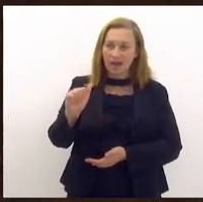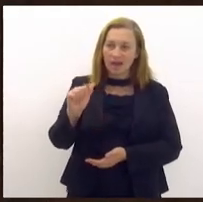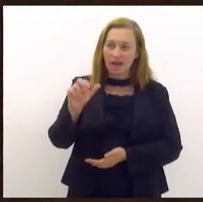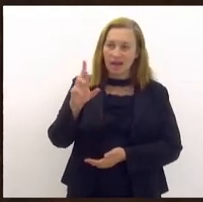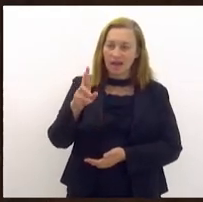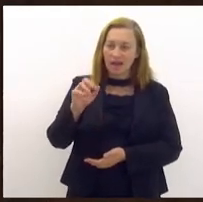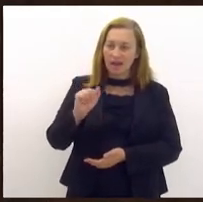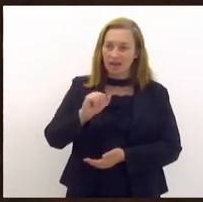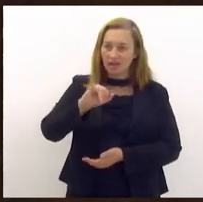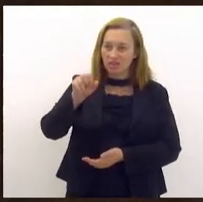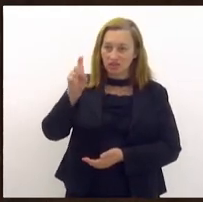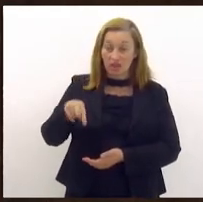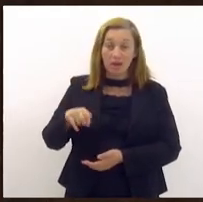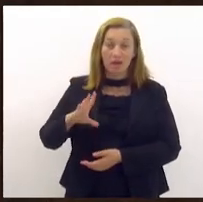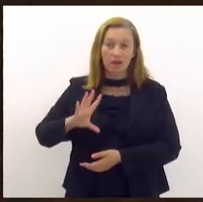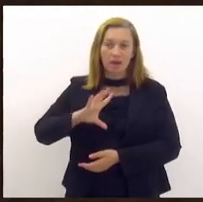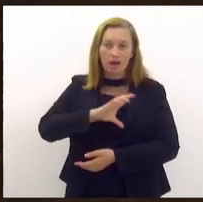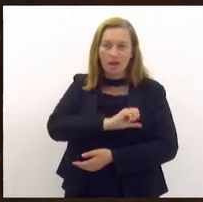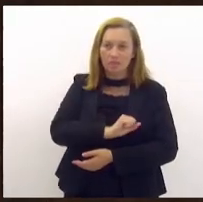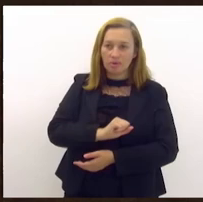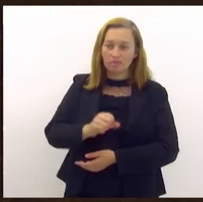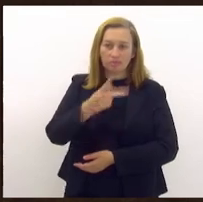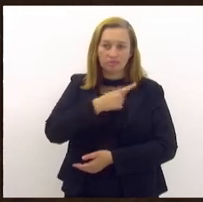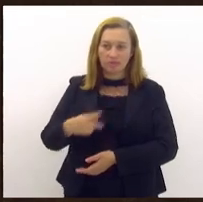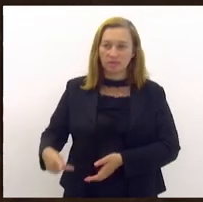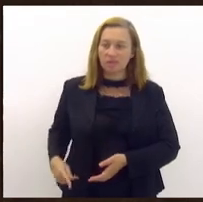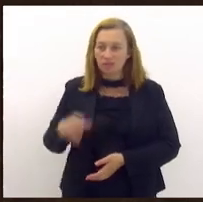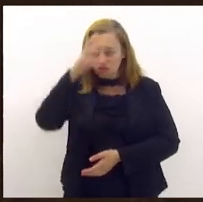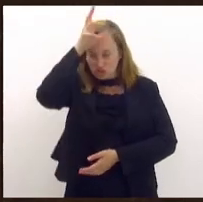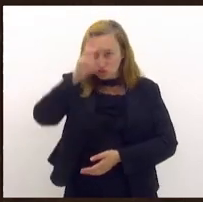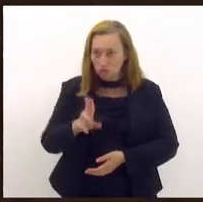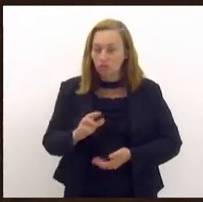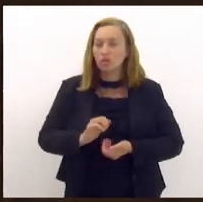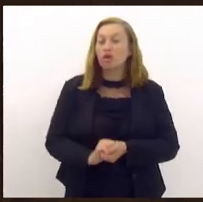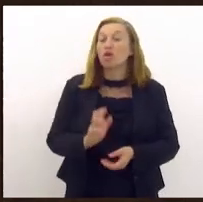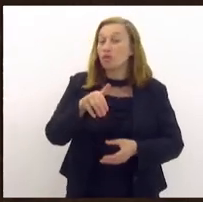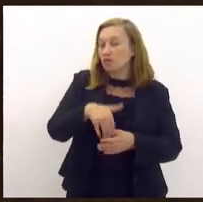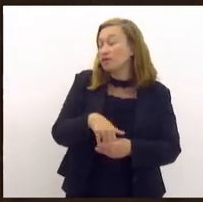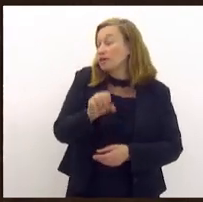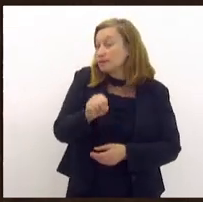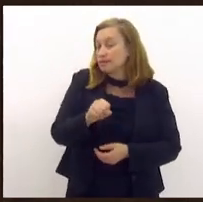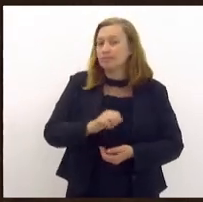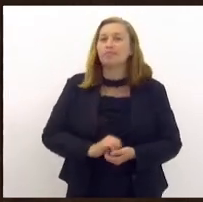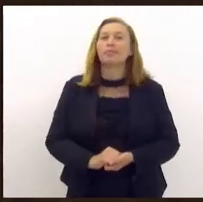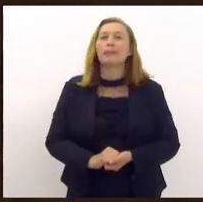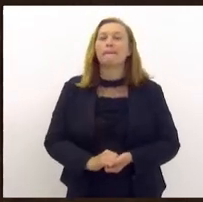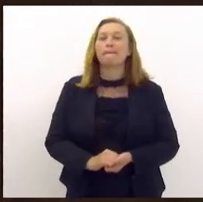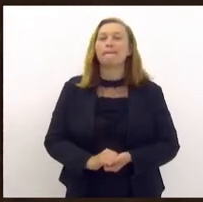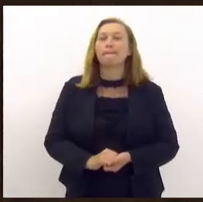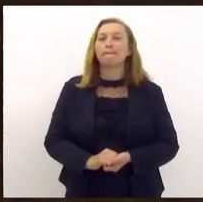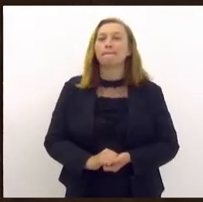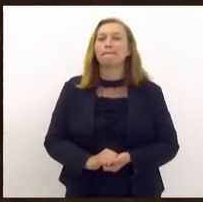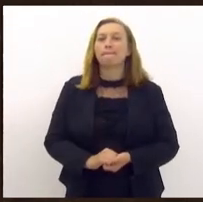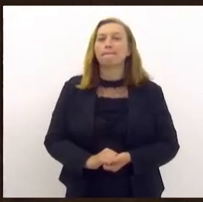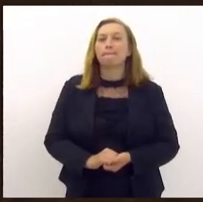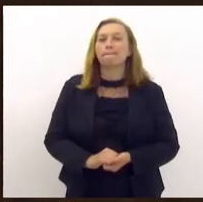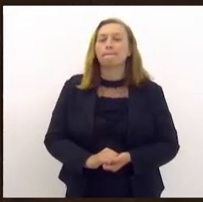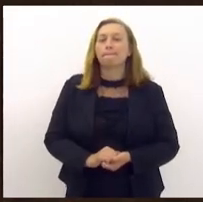amando, presidenta Tia Ju. Olha, então, eu votei favoravelmente e